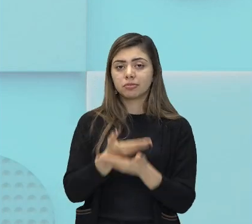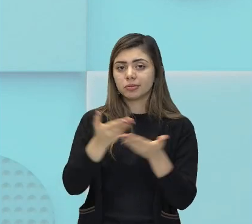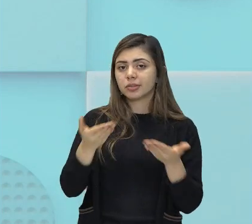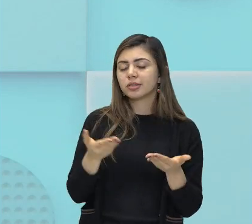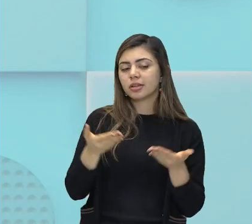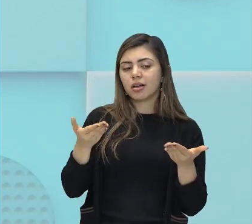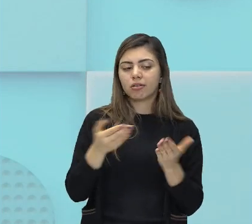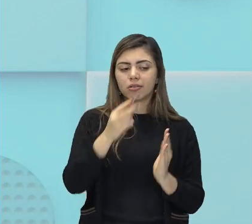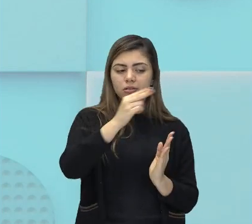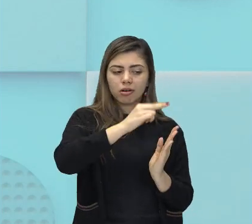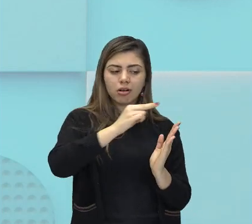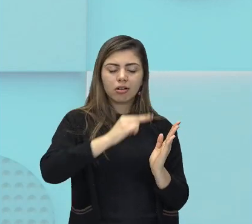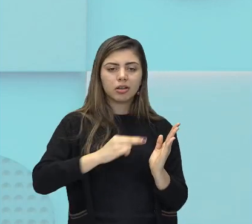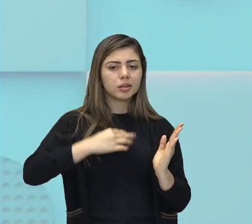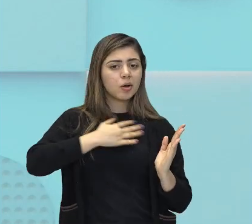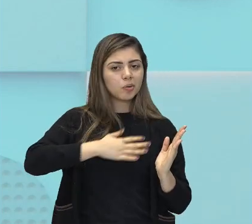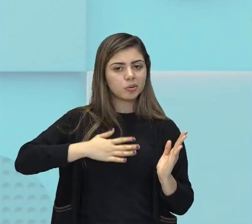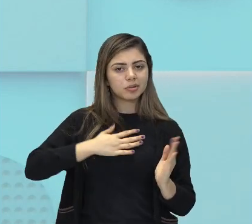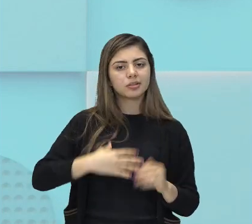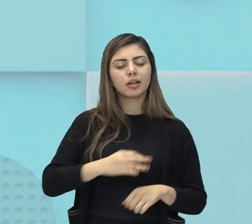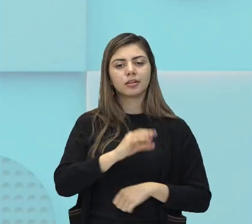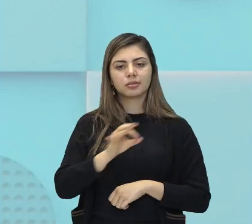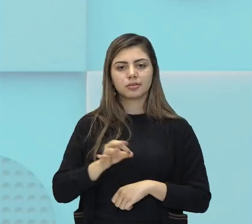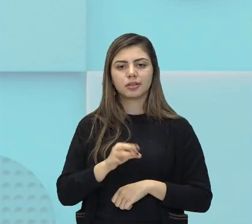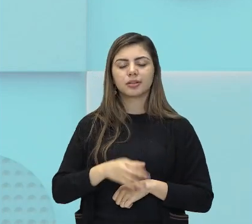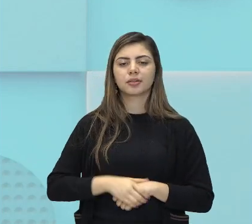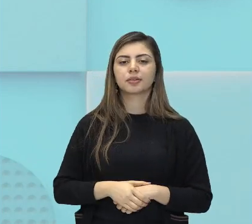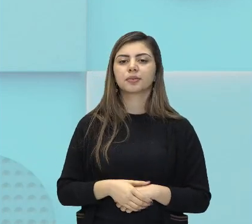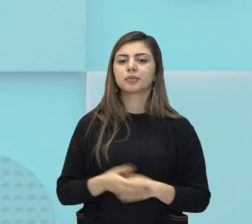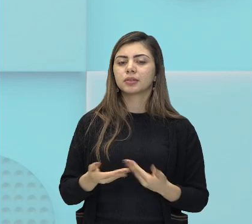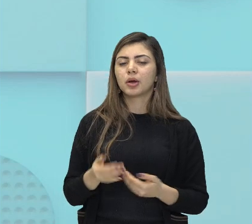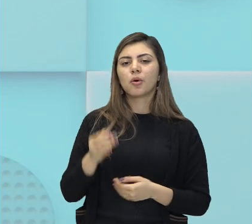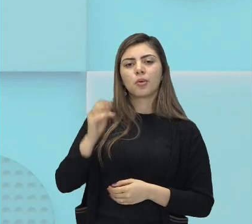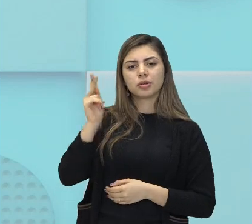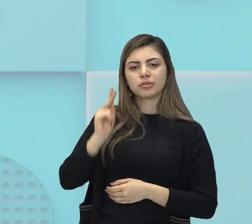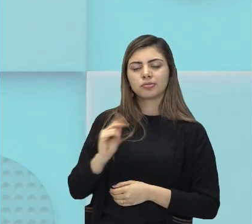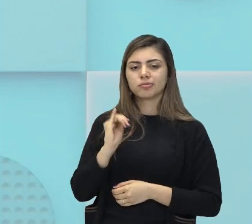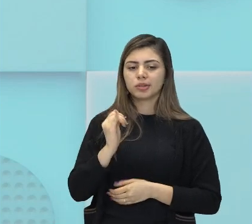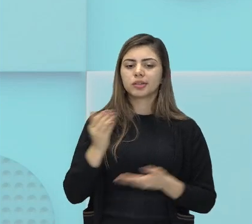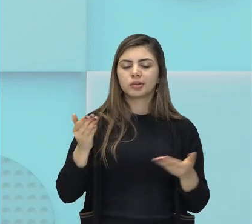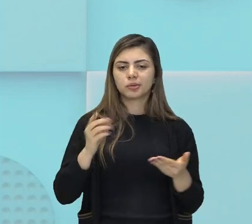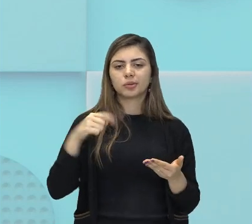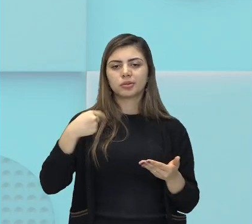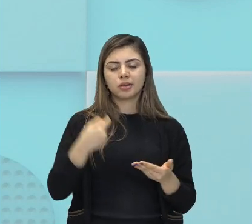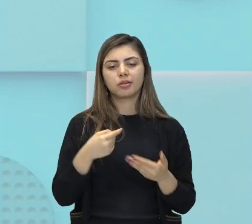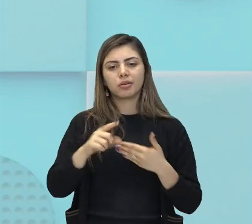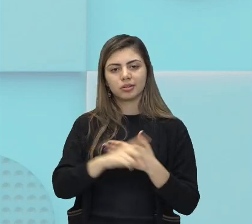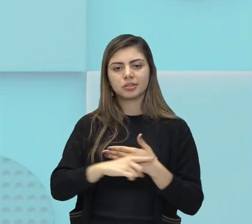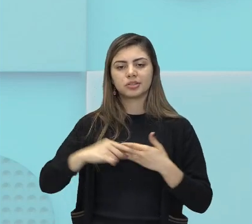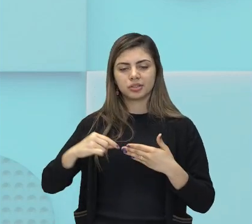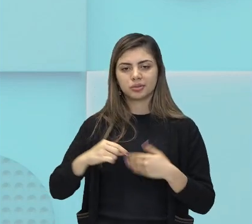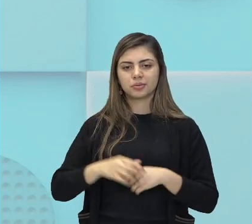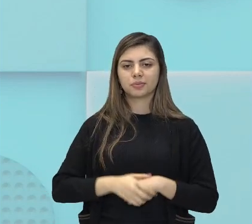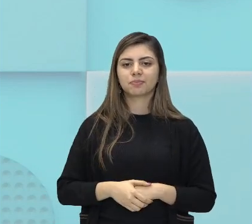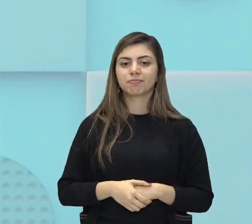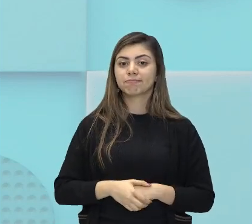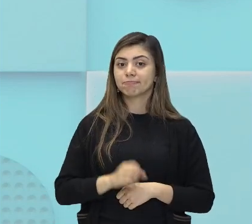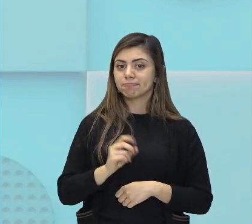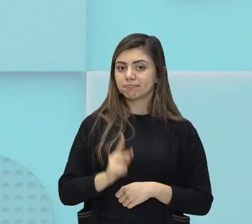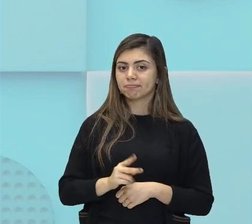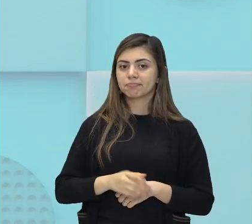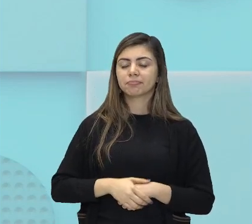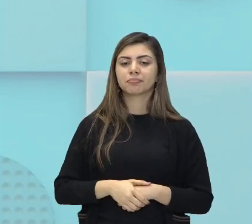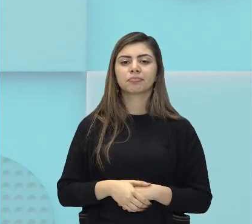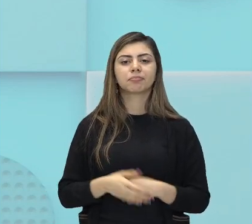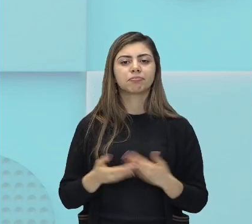apreciado bastante, particularmente gosto bastante dos contos e romances do nosso escritor mineiro, perfeito?